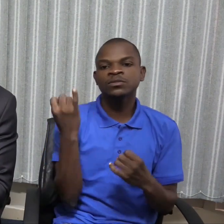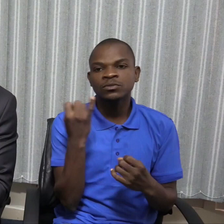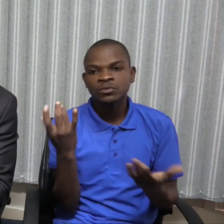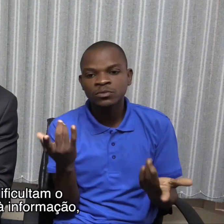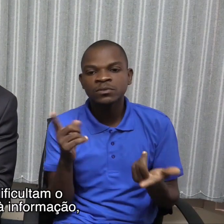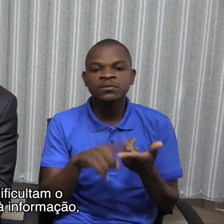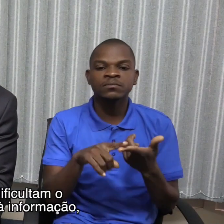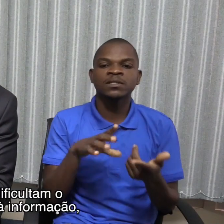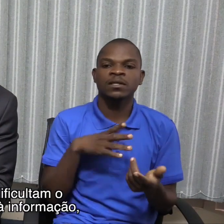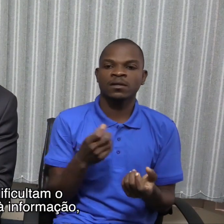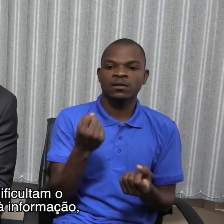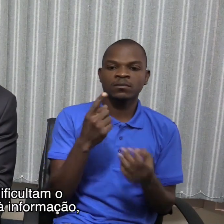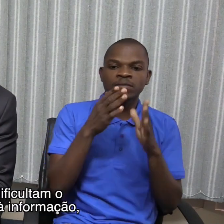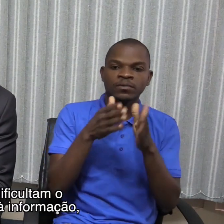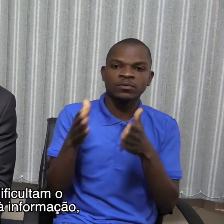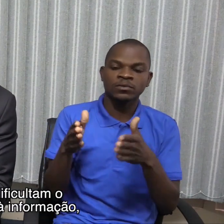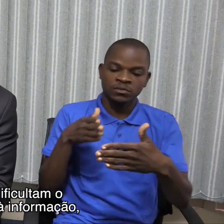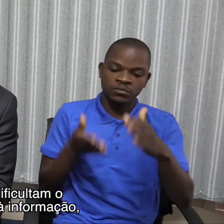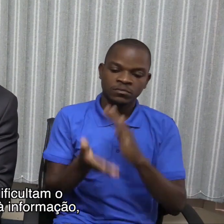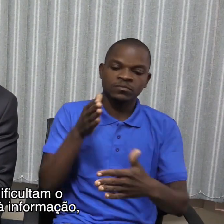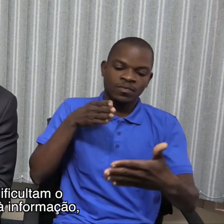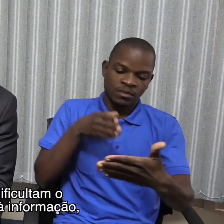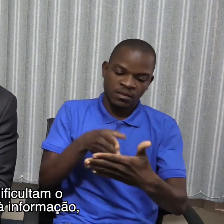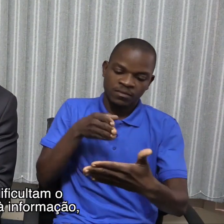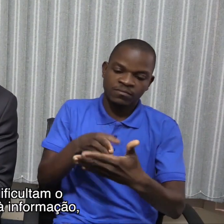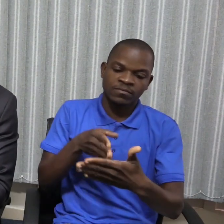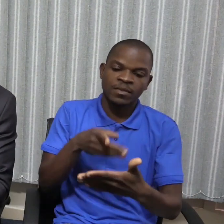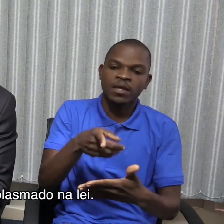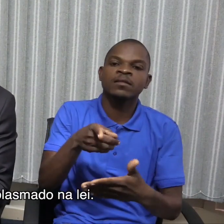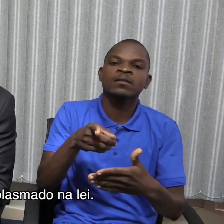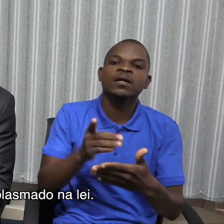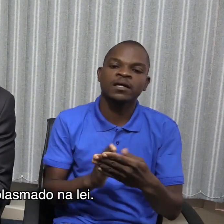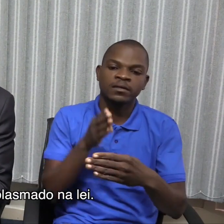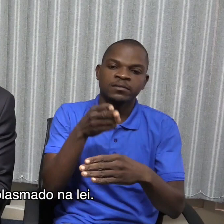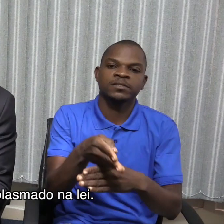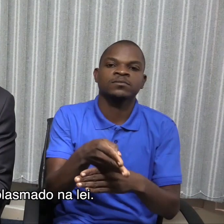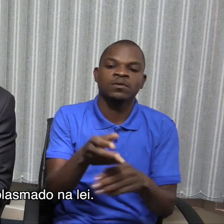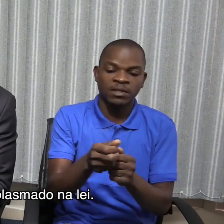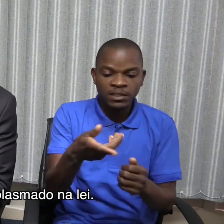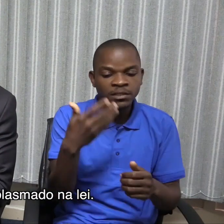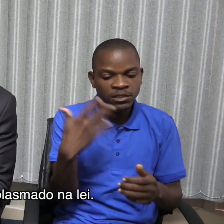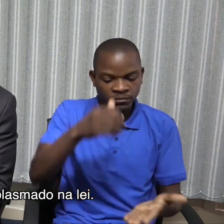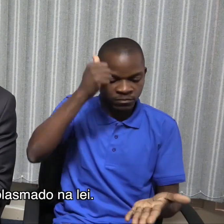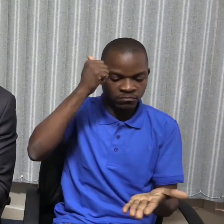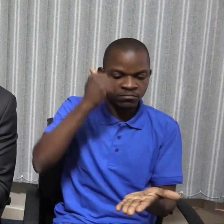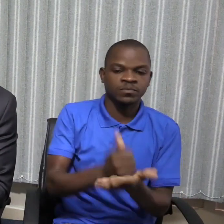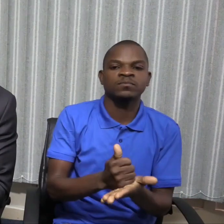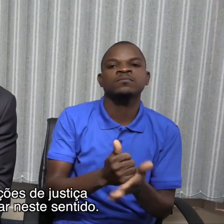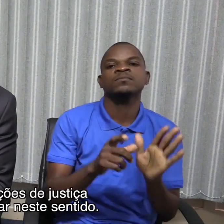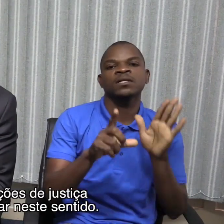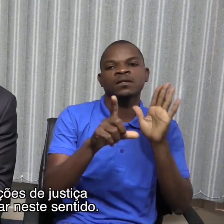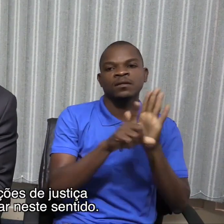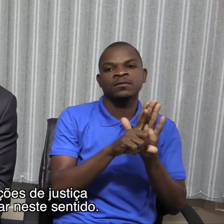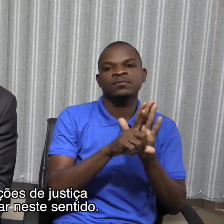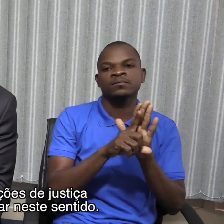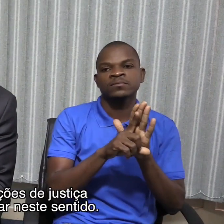pessoas que dificultam este tipo de acesso. Mas é um acesso que está plasmado pela lei. E não só.